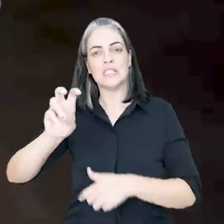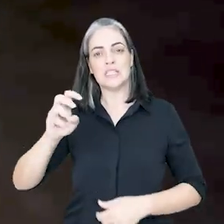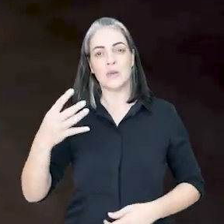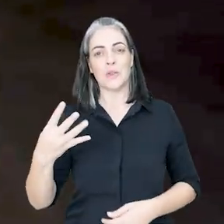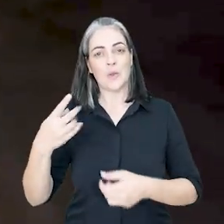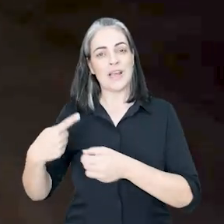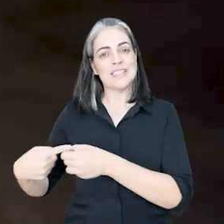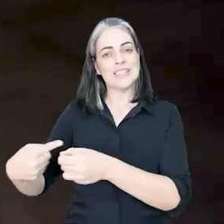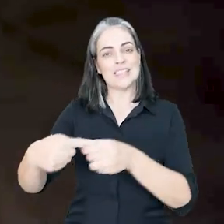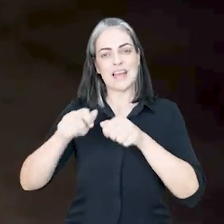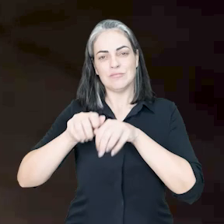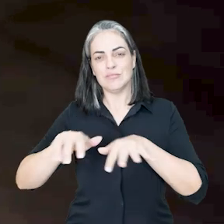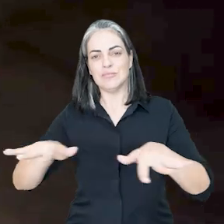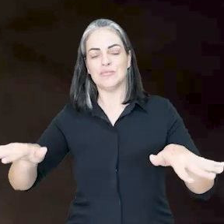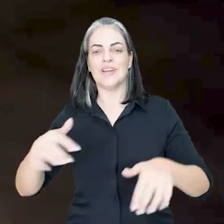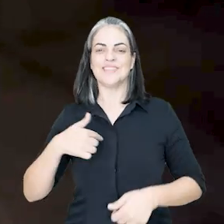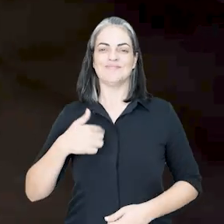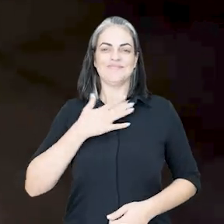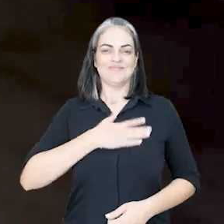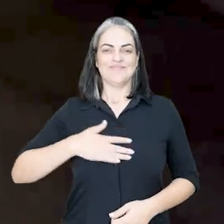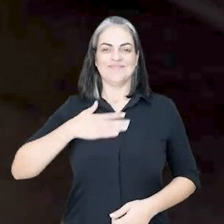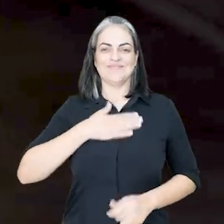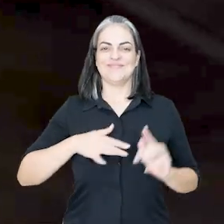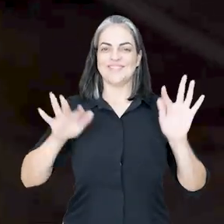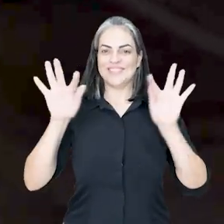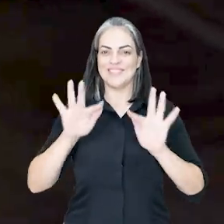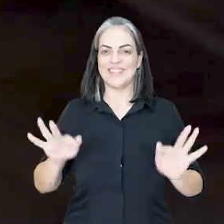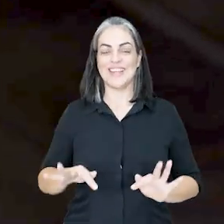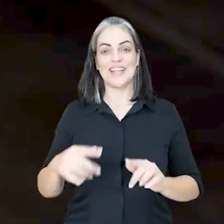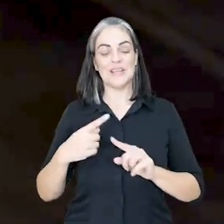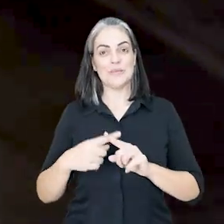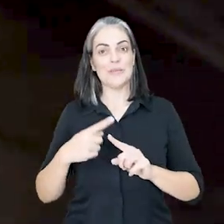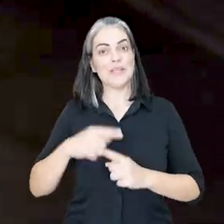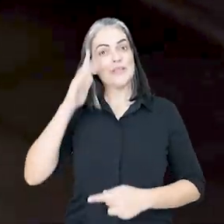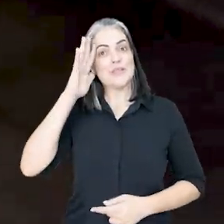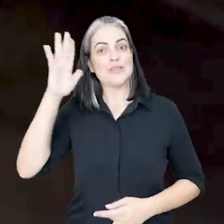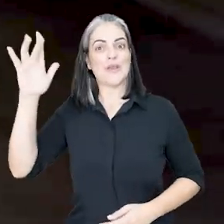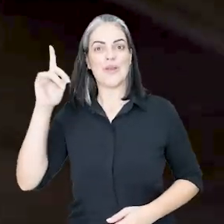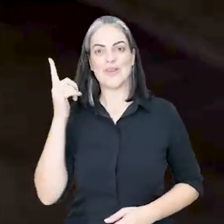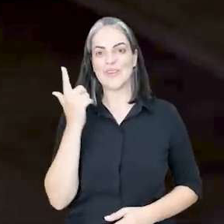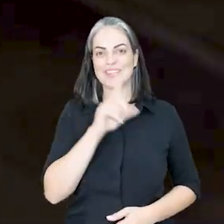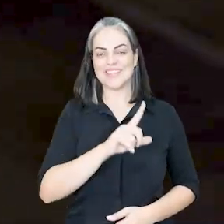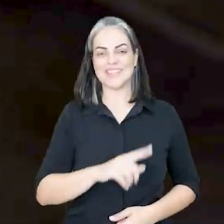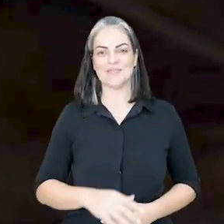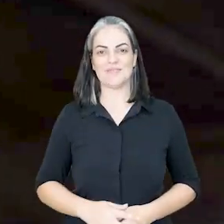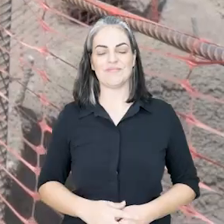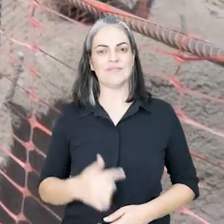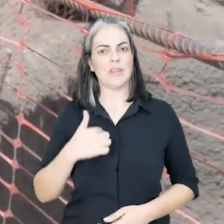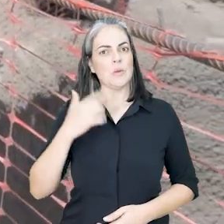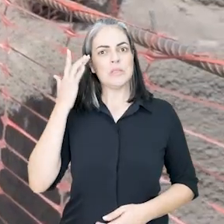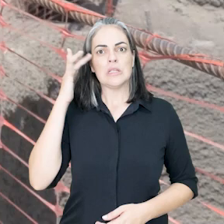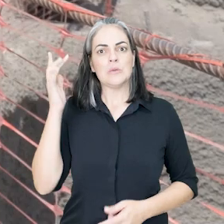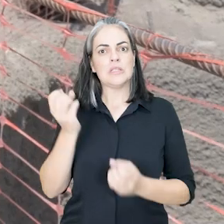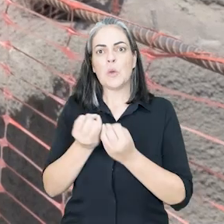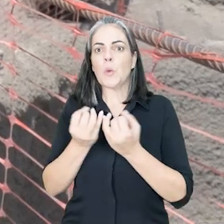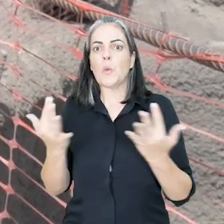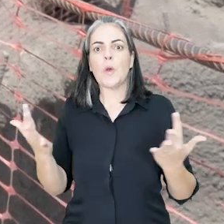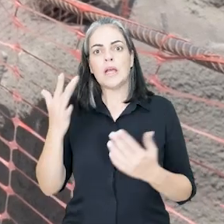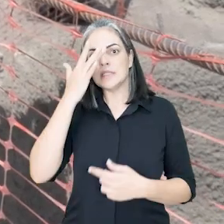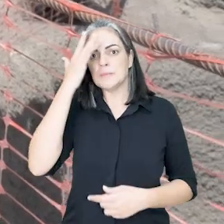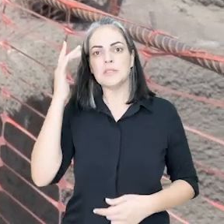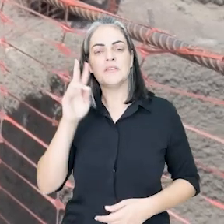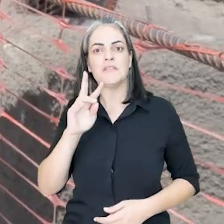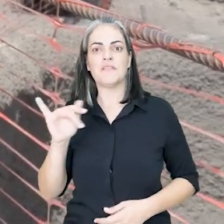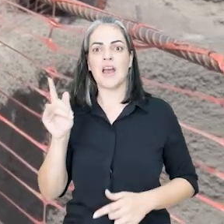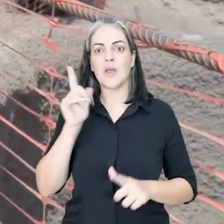para 54 cidades, eu fico realizado, porque é um sonho realizado. Não sei nem calcular o tanto